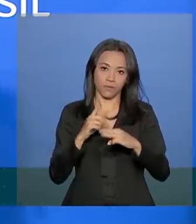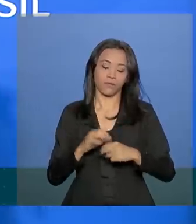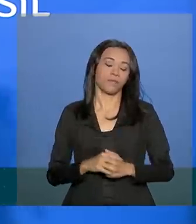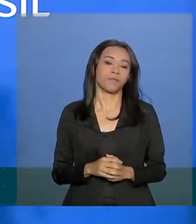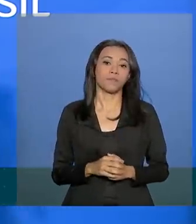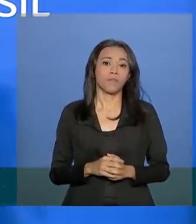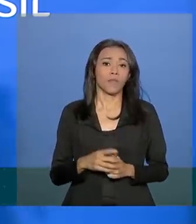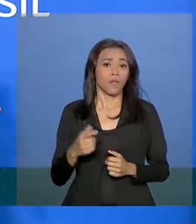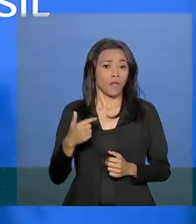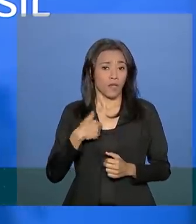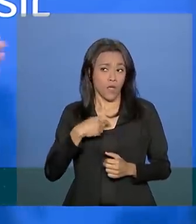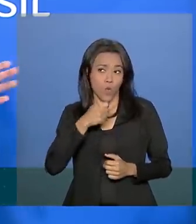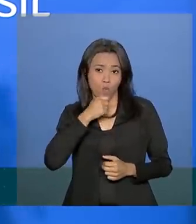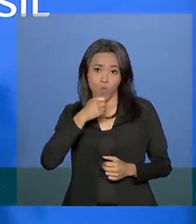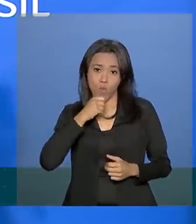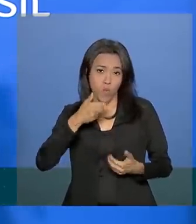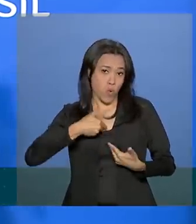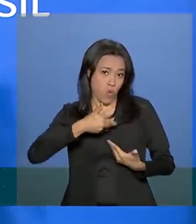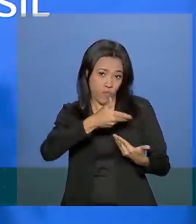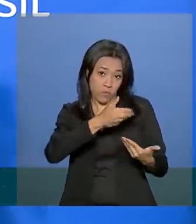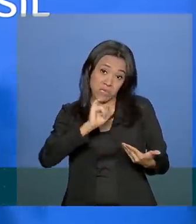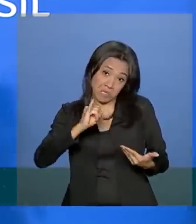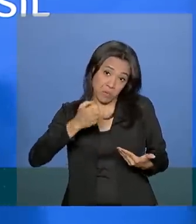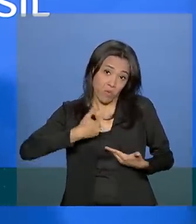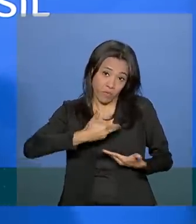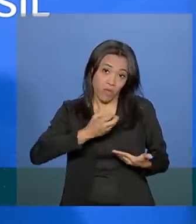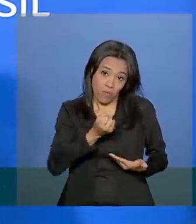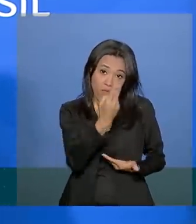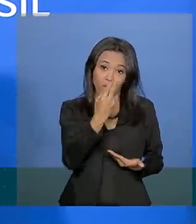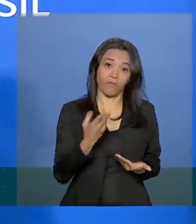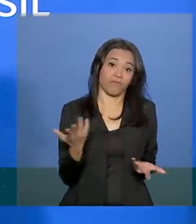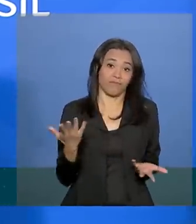eu não me convidou é mas se me convidou também